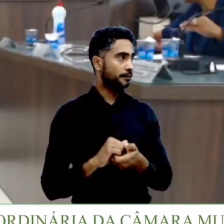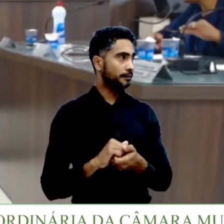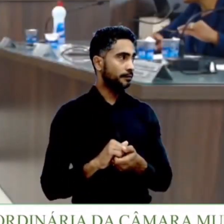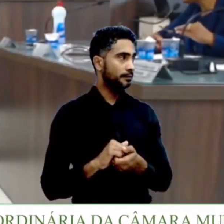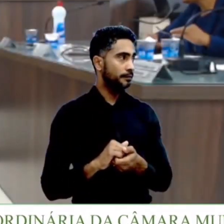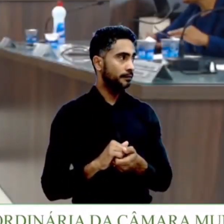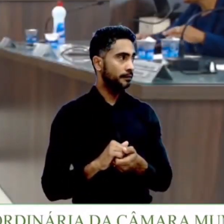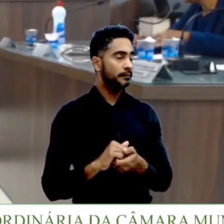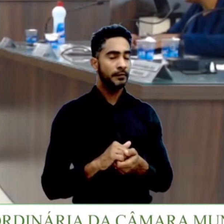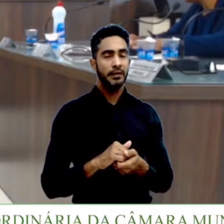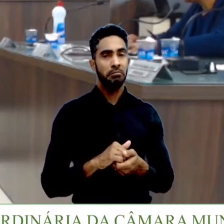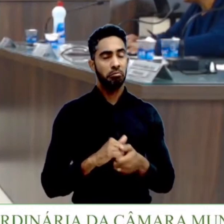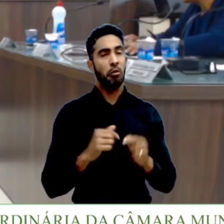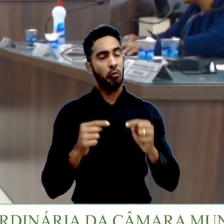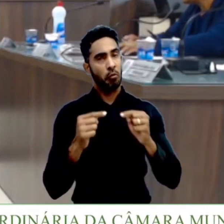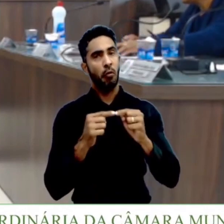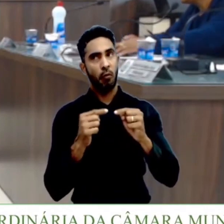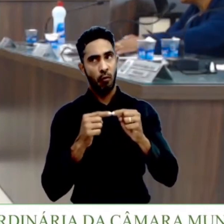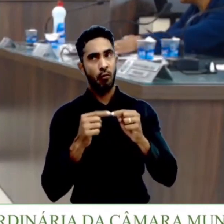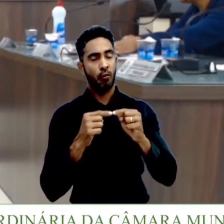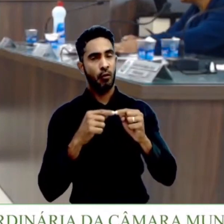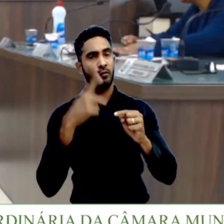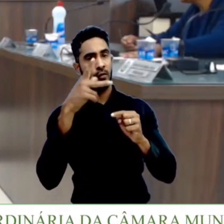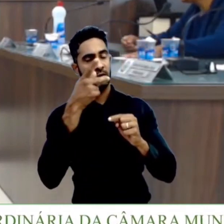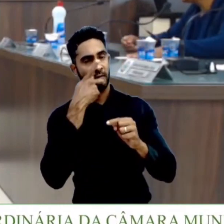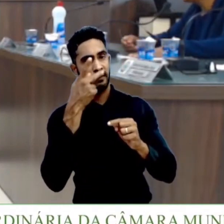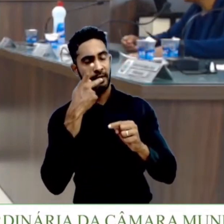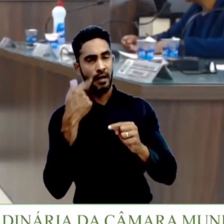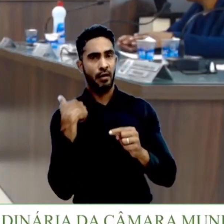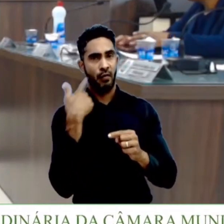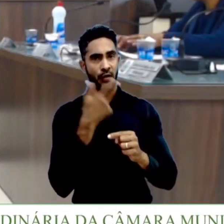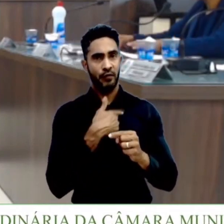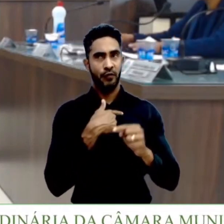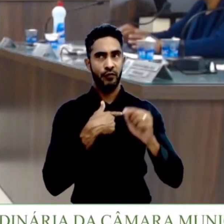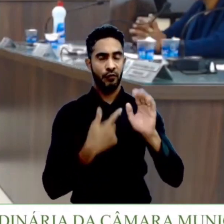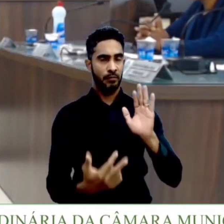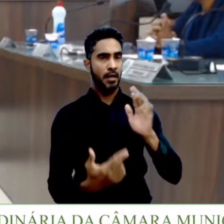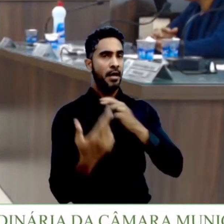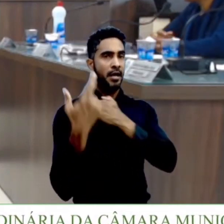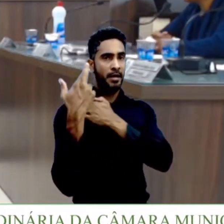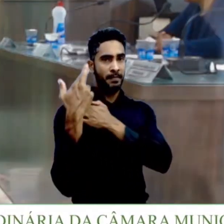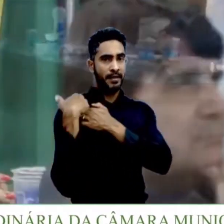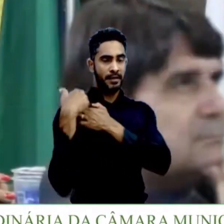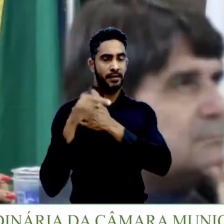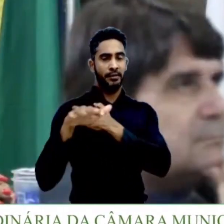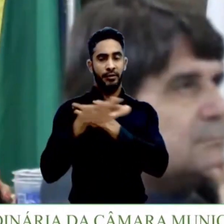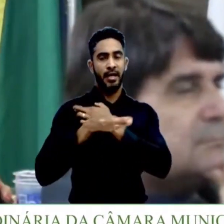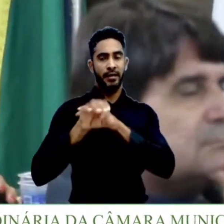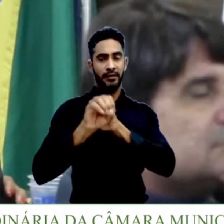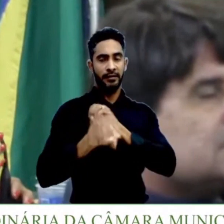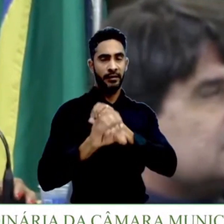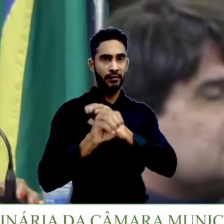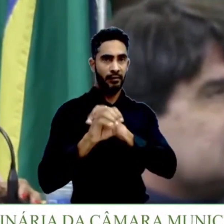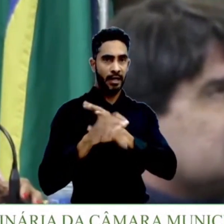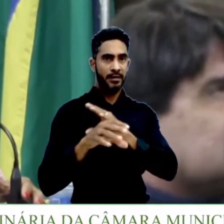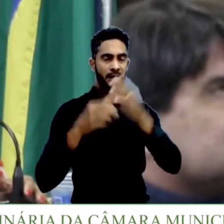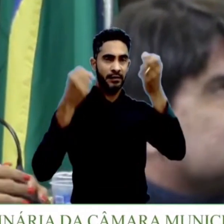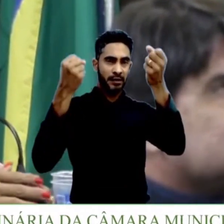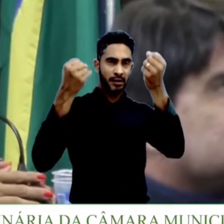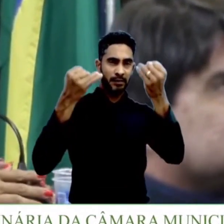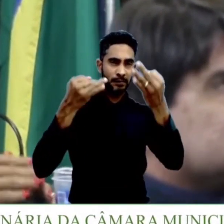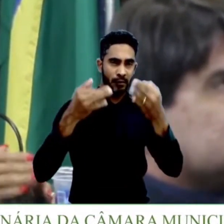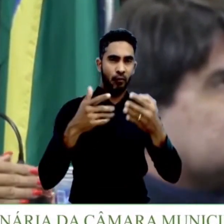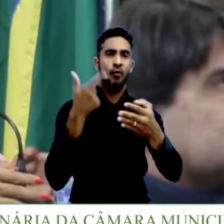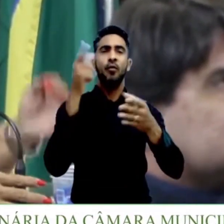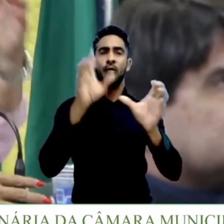São pertinentes suas colocações. Nós duas, como representantes, né, da educação, você citou várias